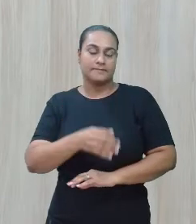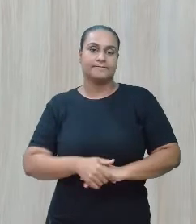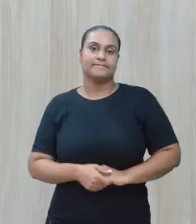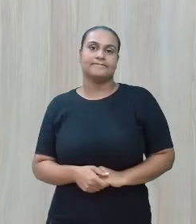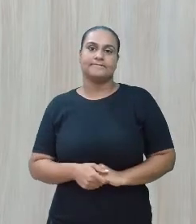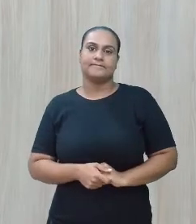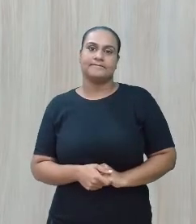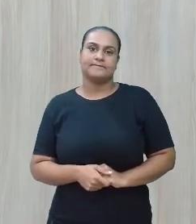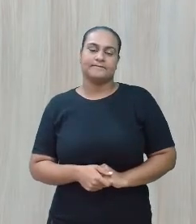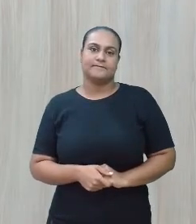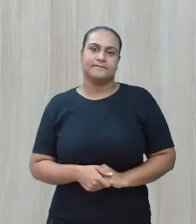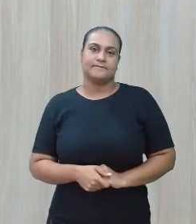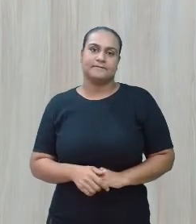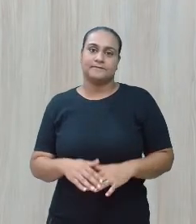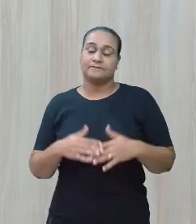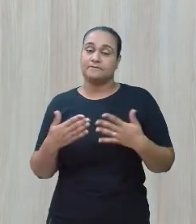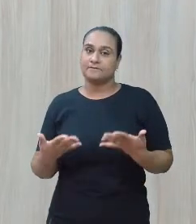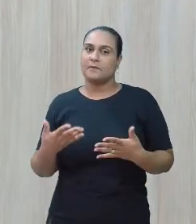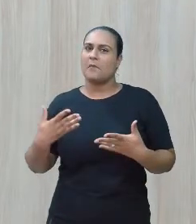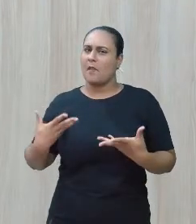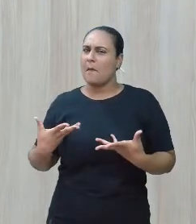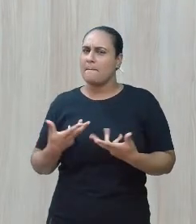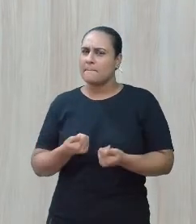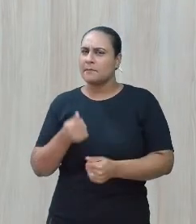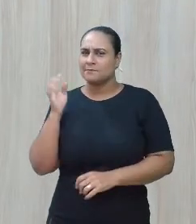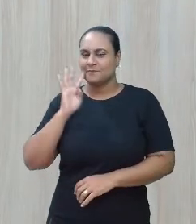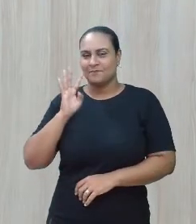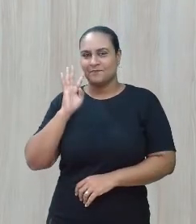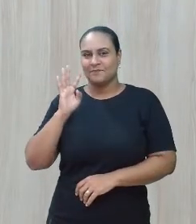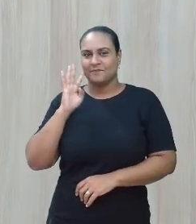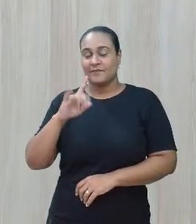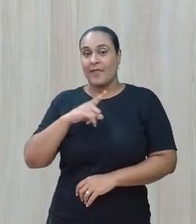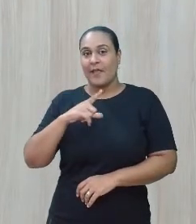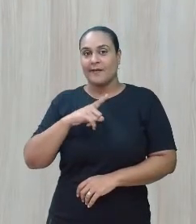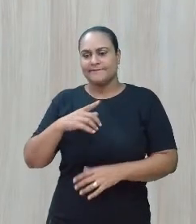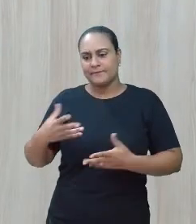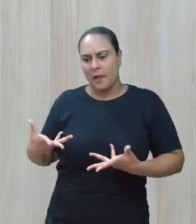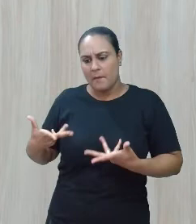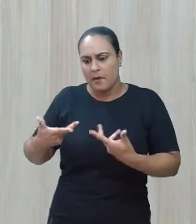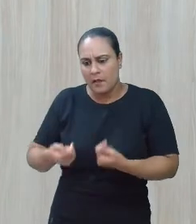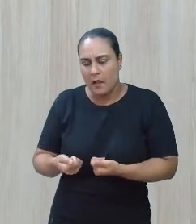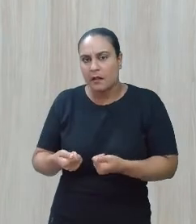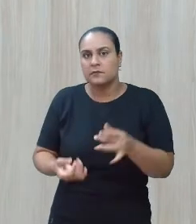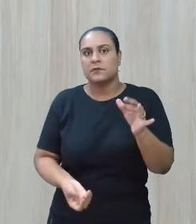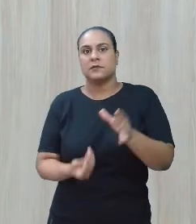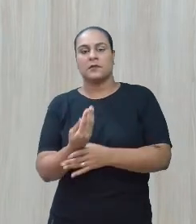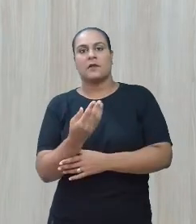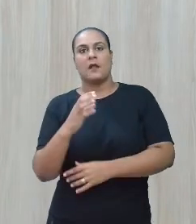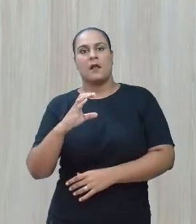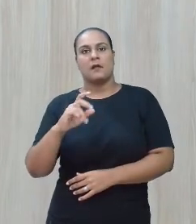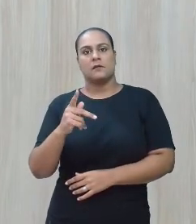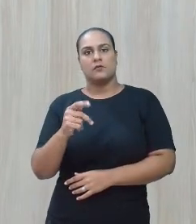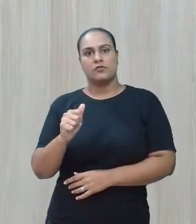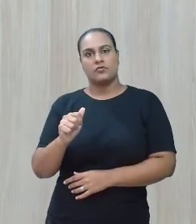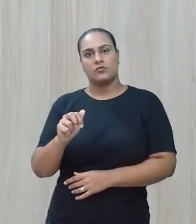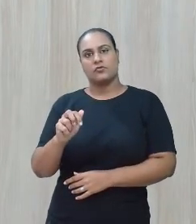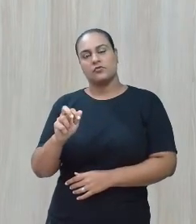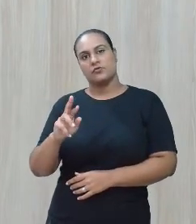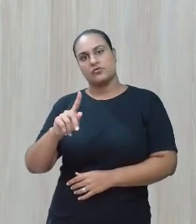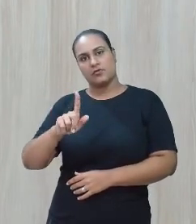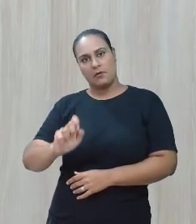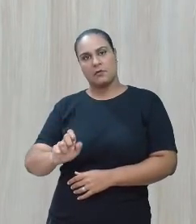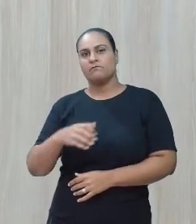vocês. Então, muito massa. Quem tem essa habilidade de fazer charge, olha, eu